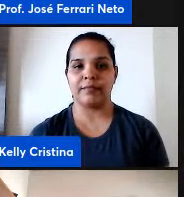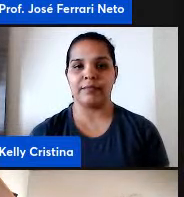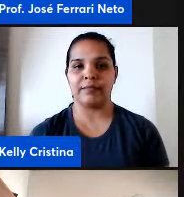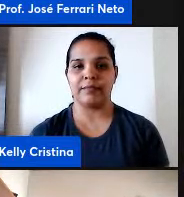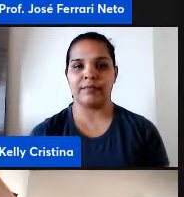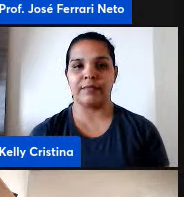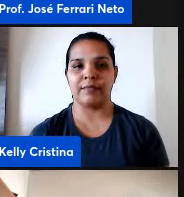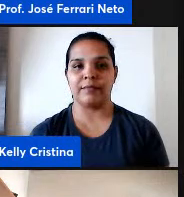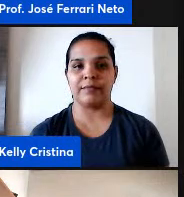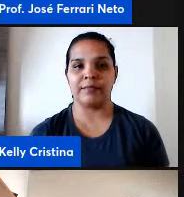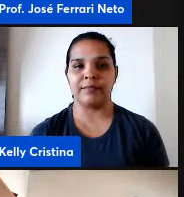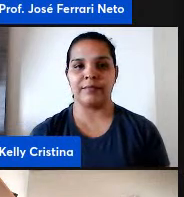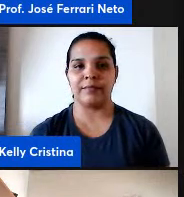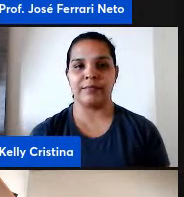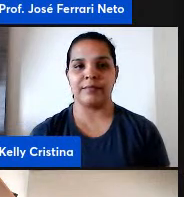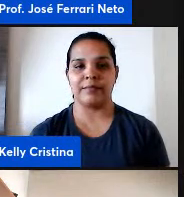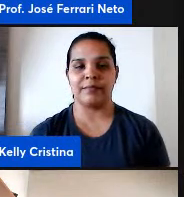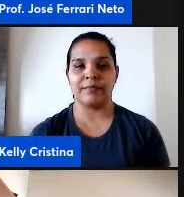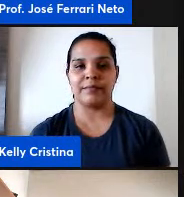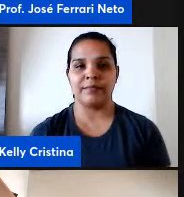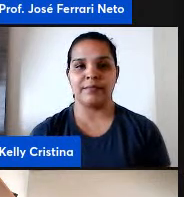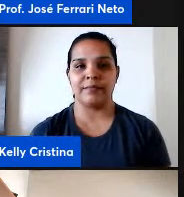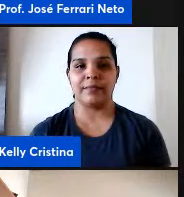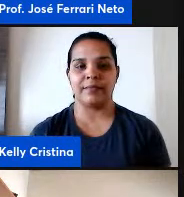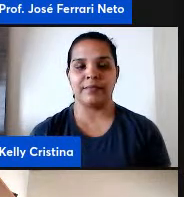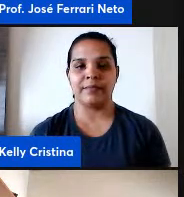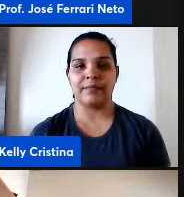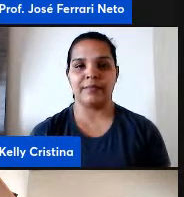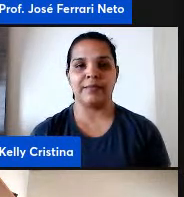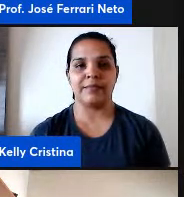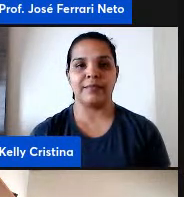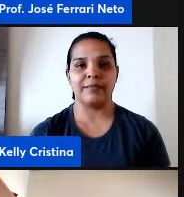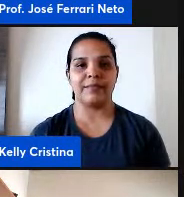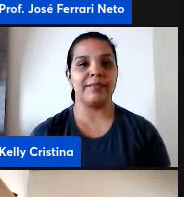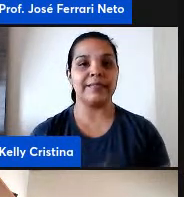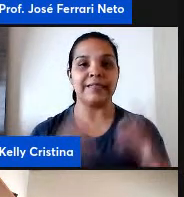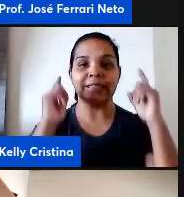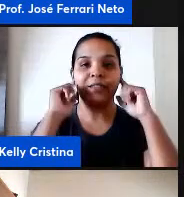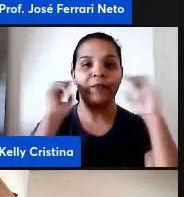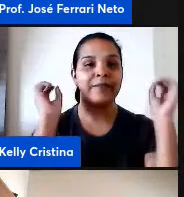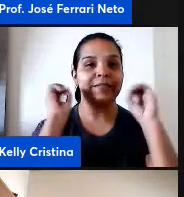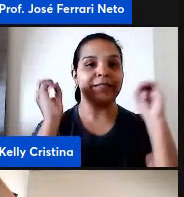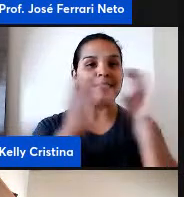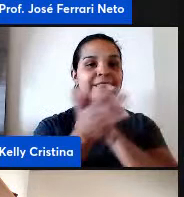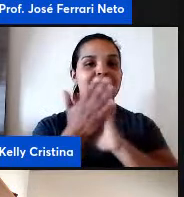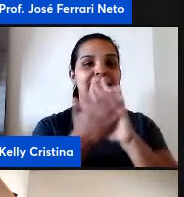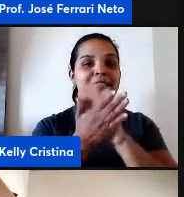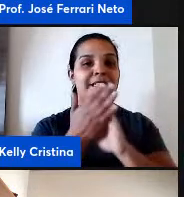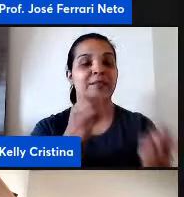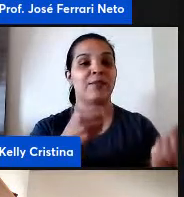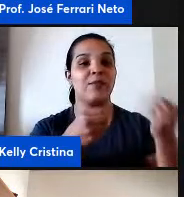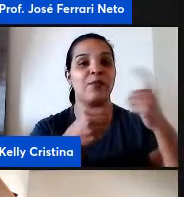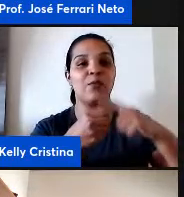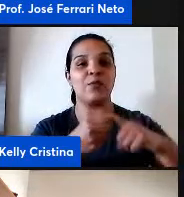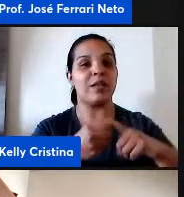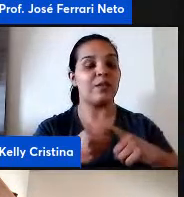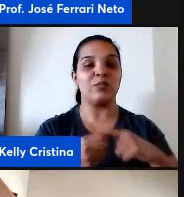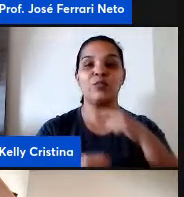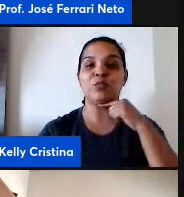Estão me escutando, Ângela? Agora sim. Nós não ouvimos nada. Depois que tu voltaste, não se ouviu mais